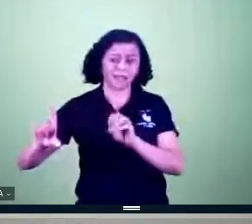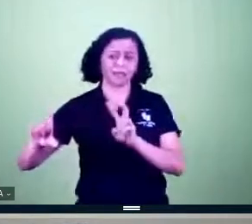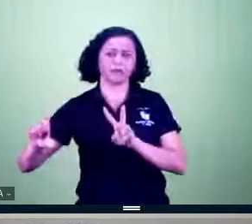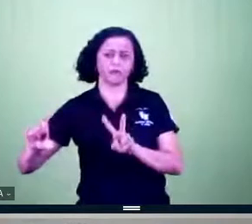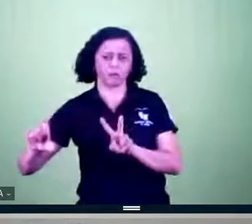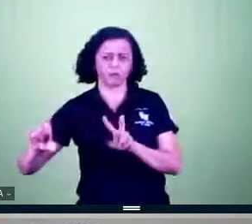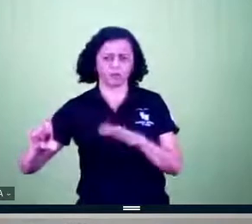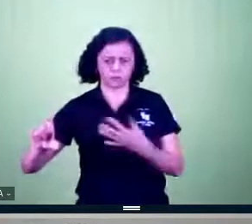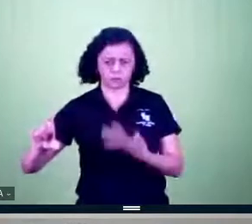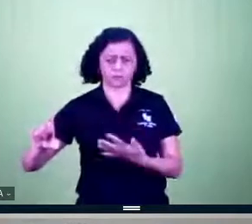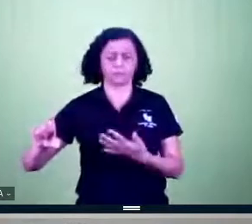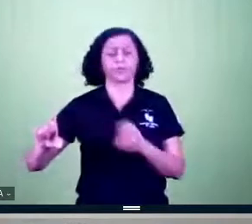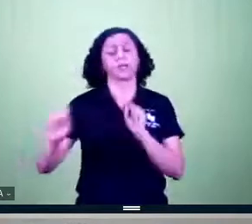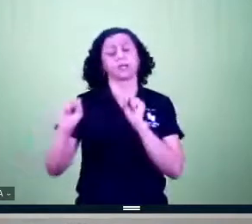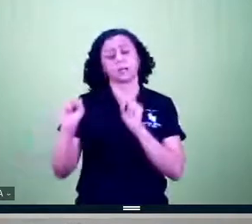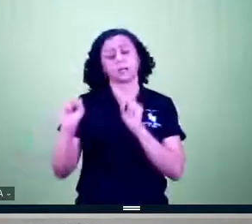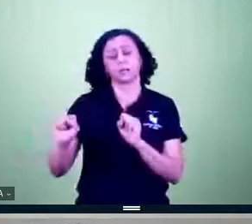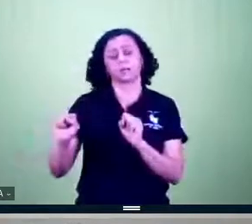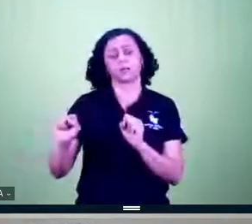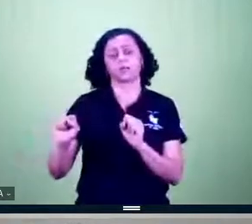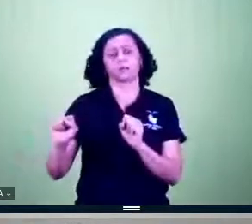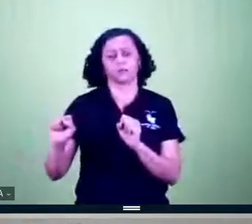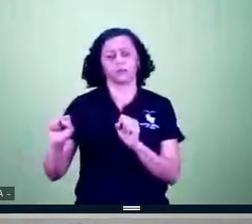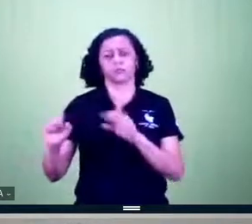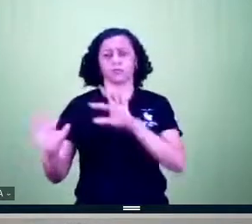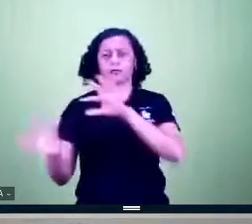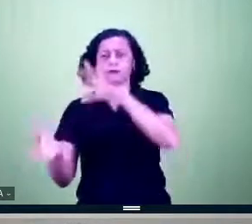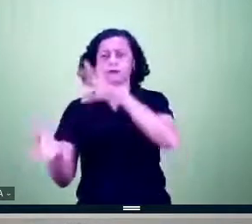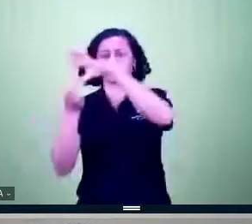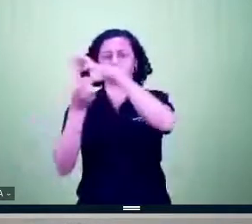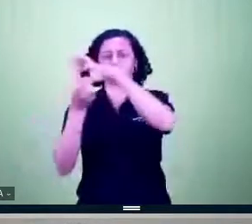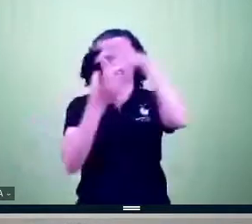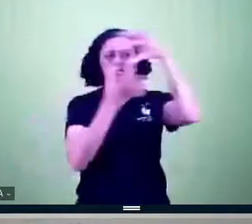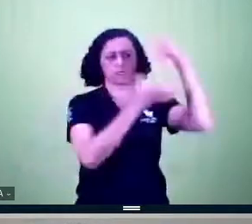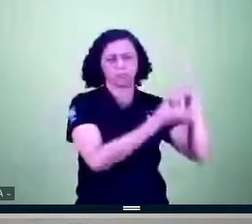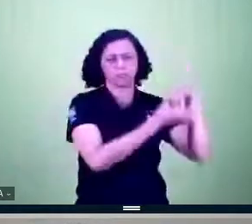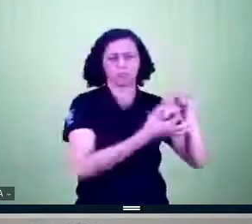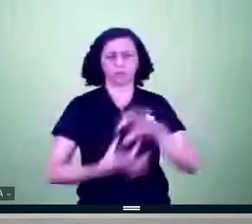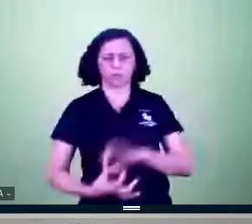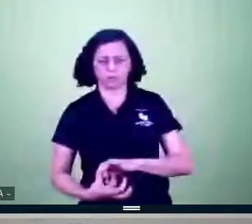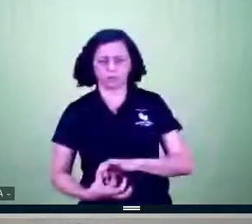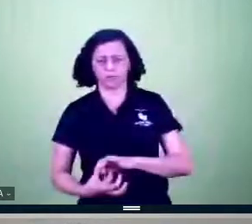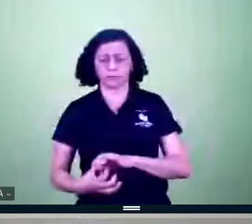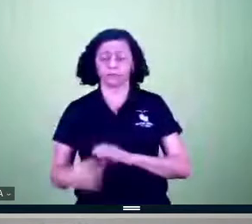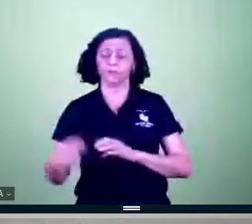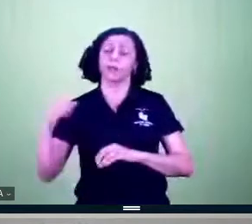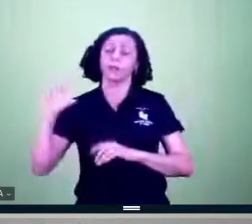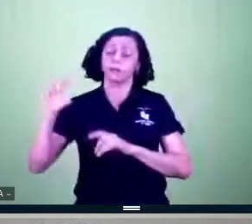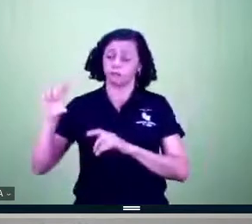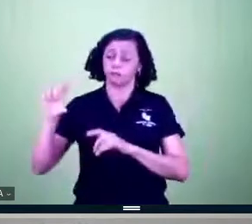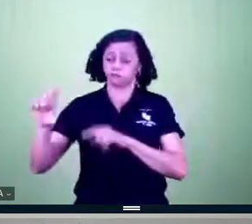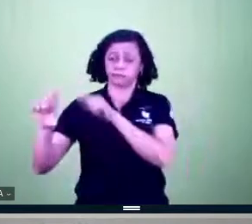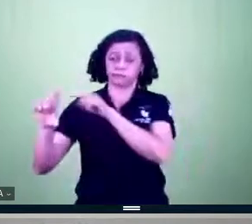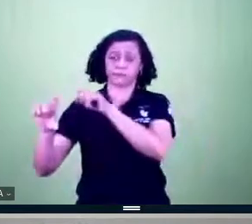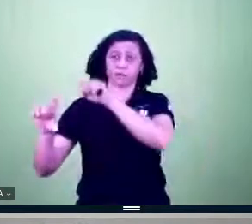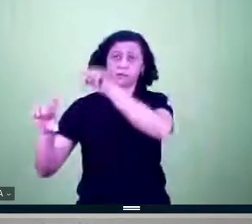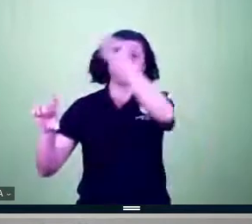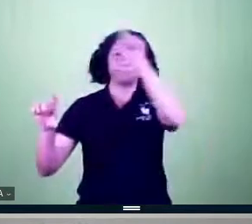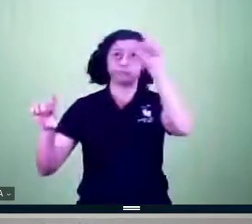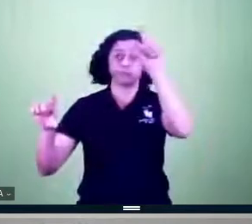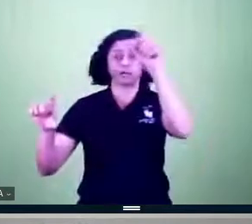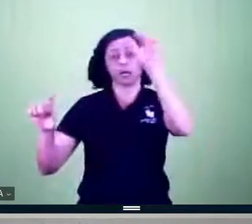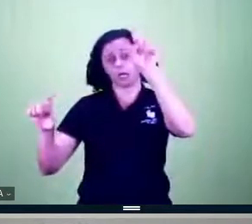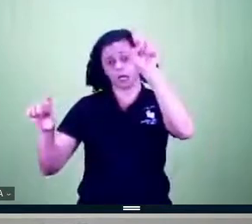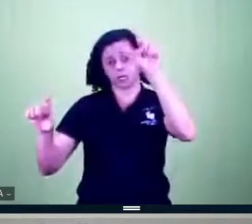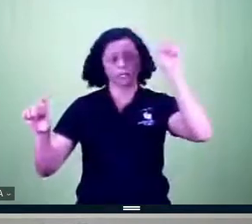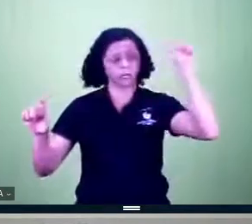três elementos que estão conectados em série. Conseguem entender? Então, um pouquinho dos 100 volts vai ficar aqui, outro pouquinho vai ficar aqui e outro